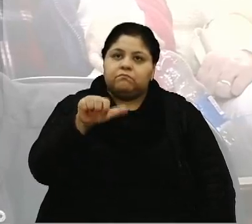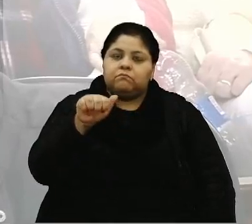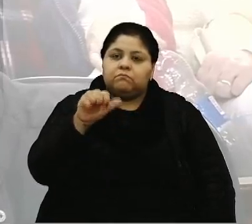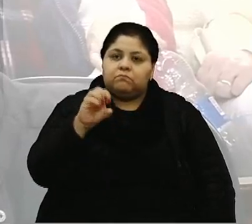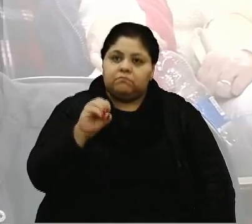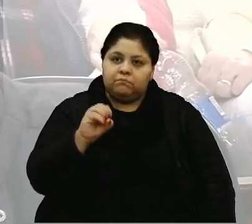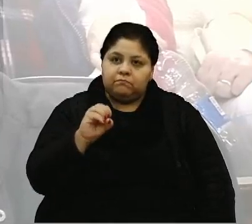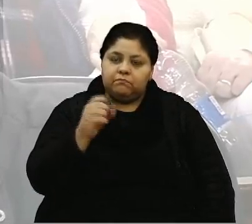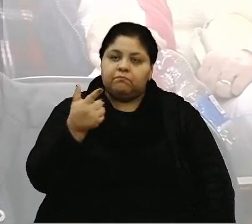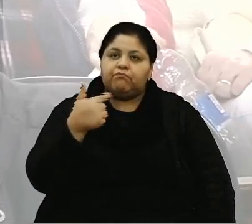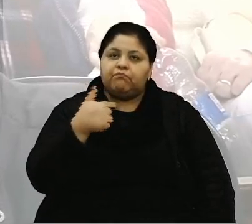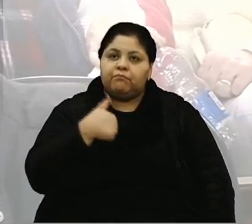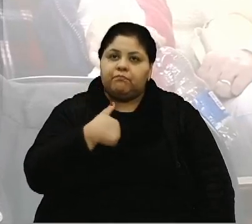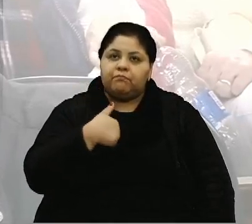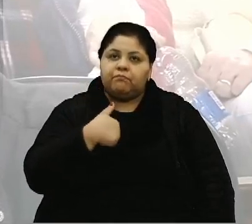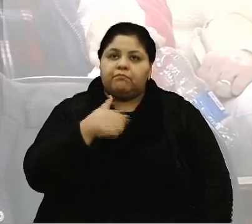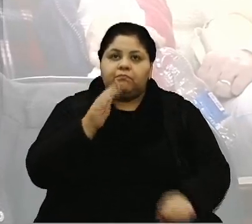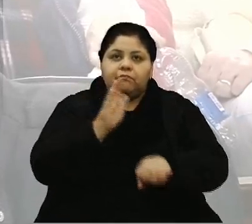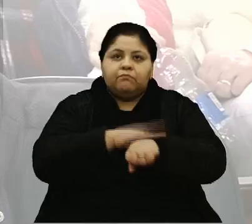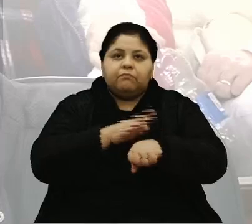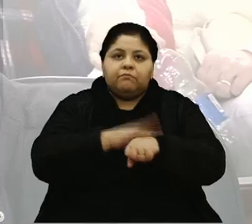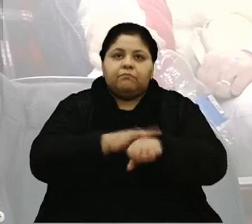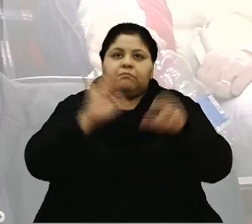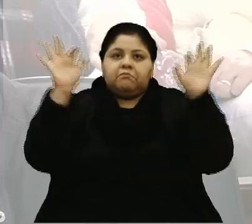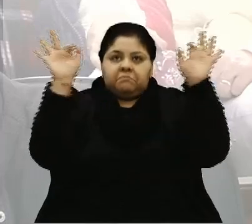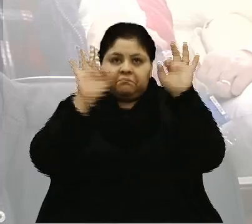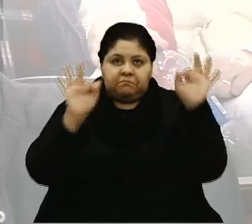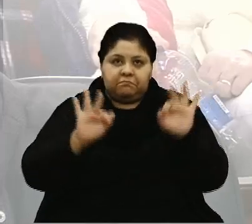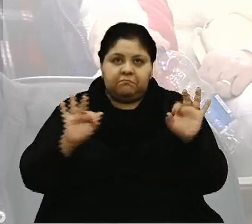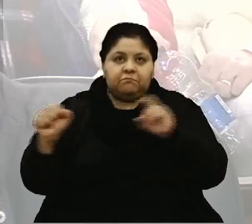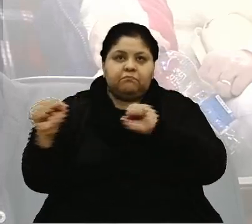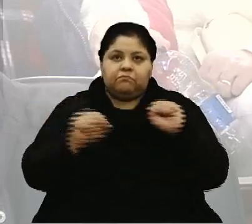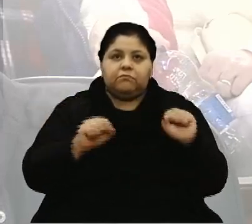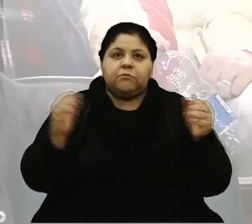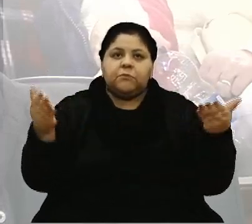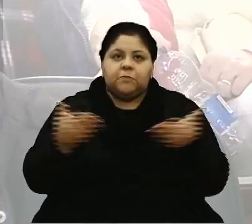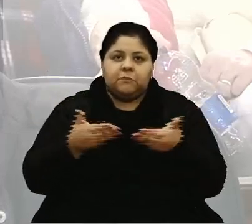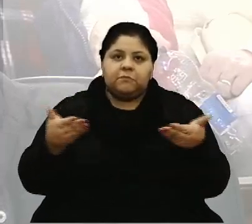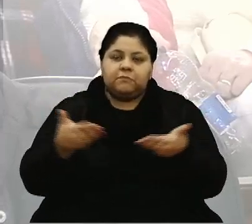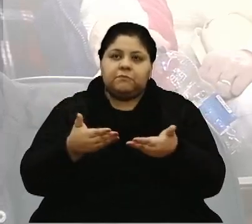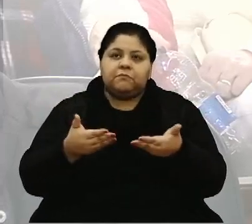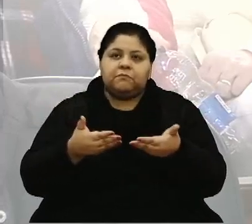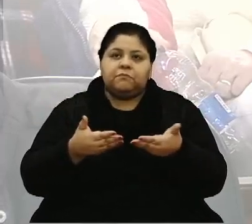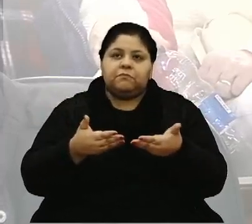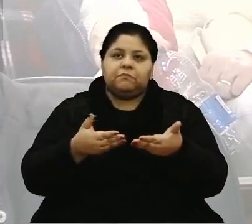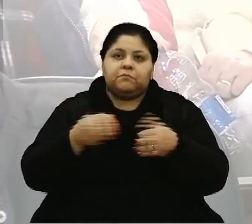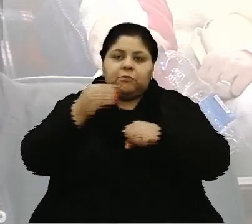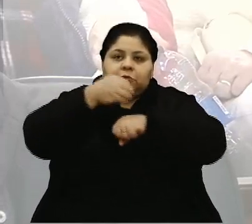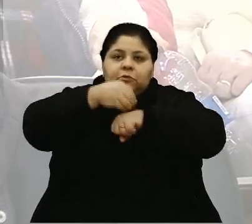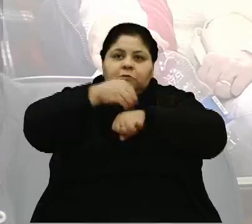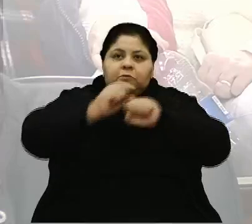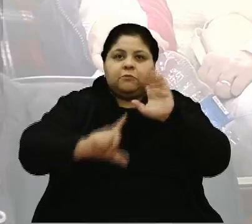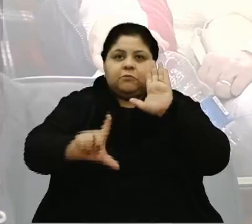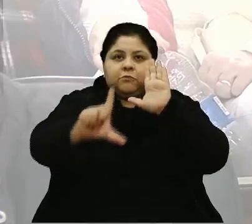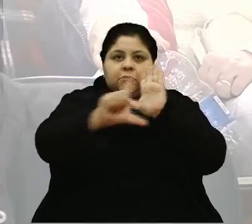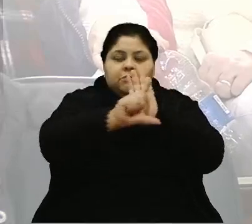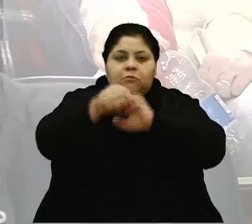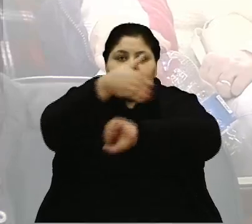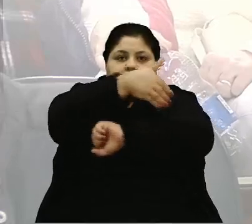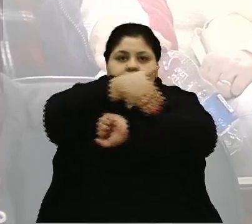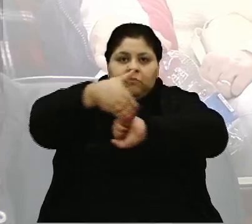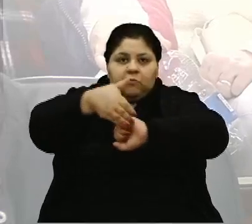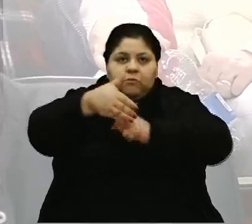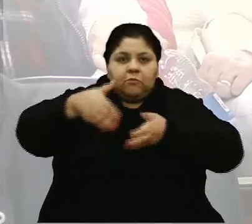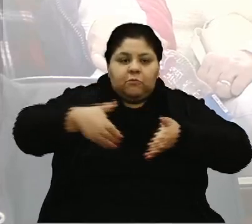um momento de grande alegria poder estar aqui hoje, sendo o autor da lei que vai denominar a